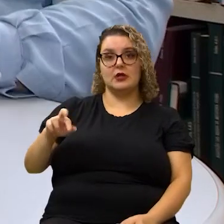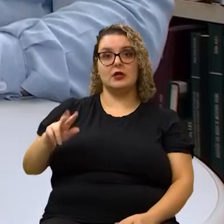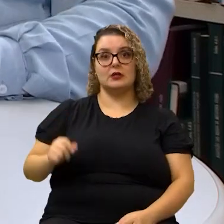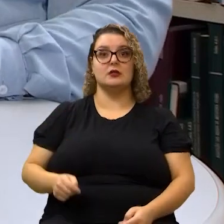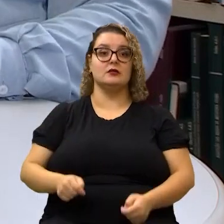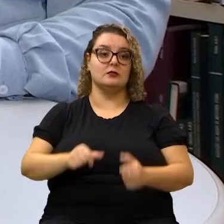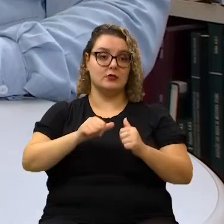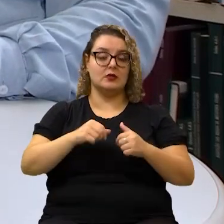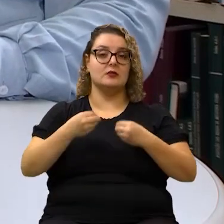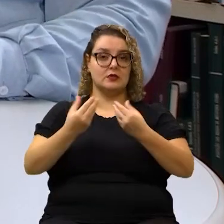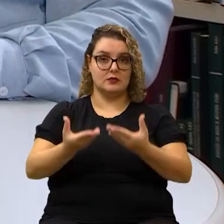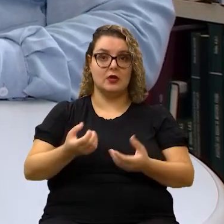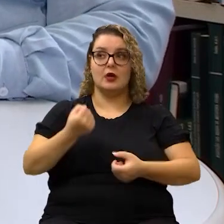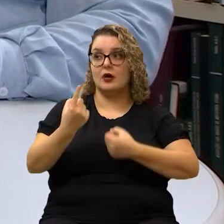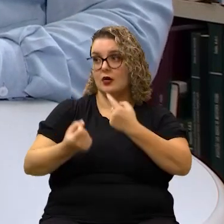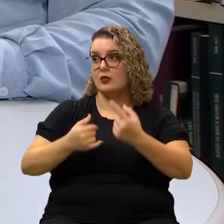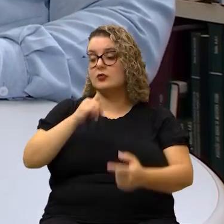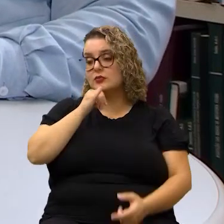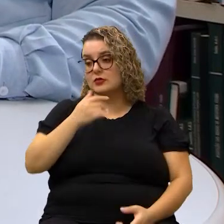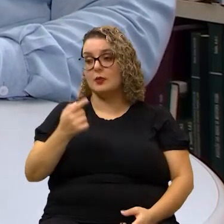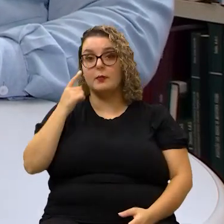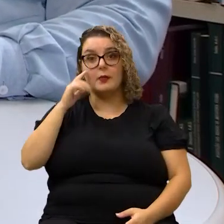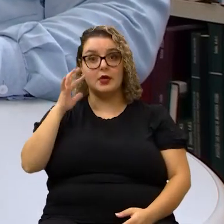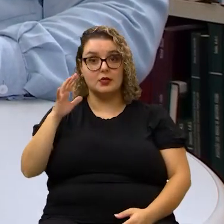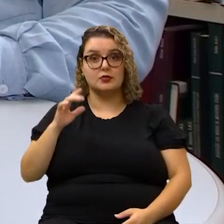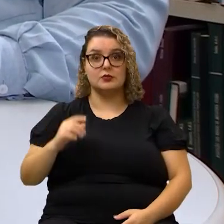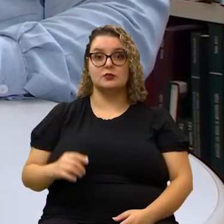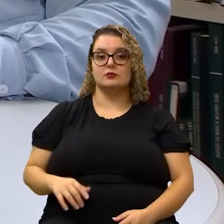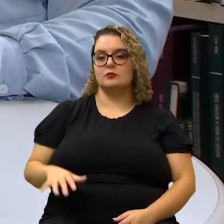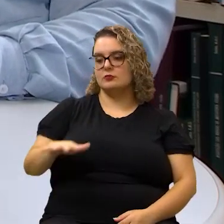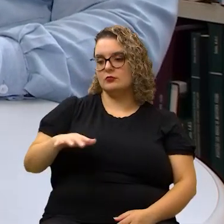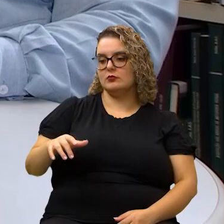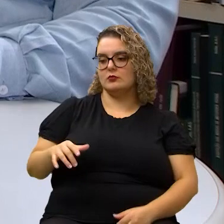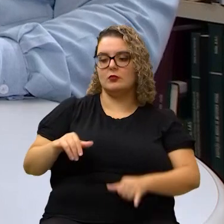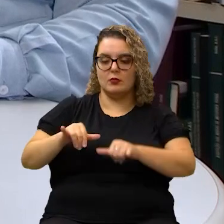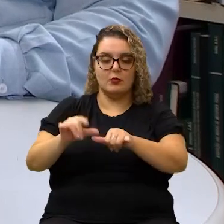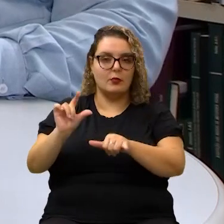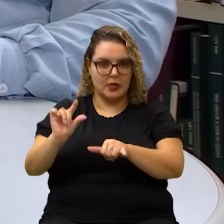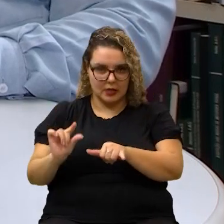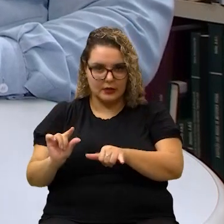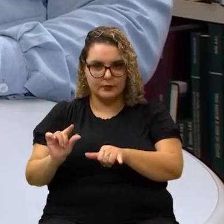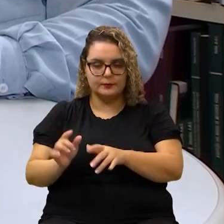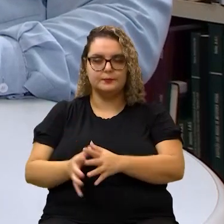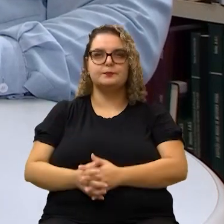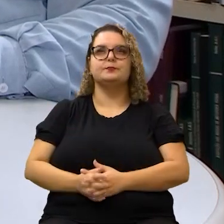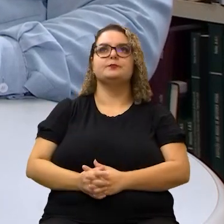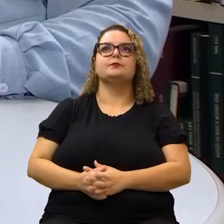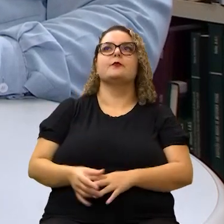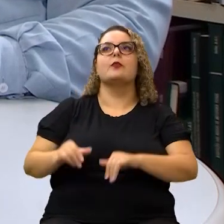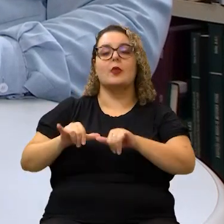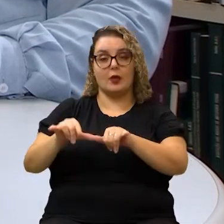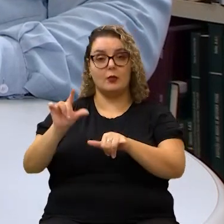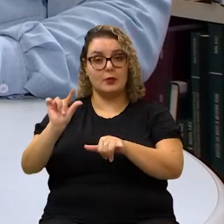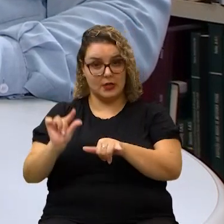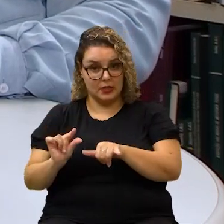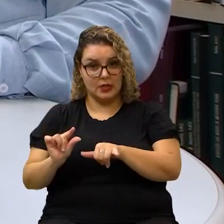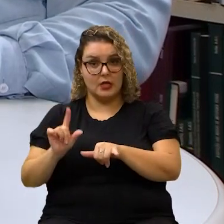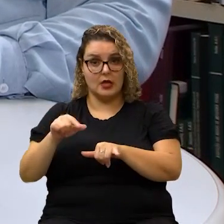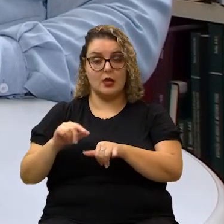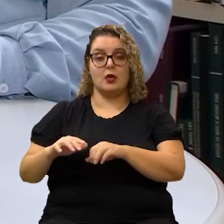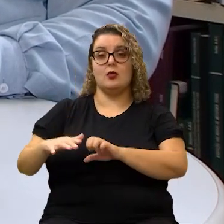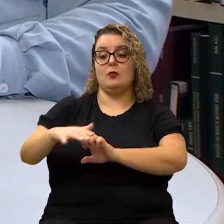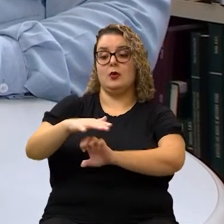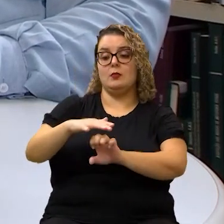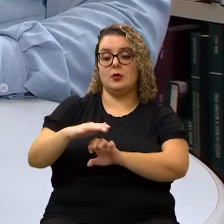de volta benefícios. Vou dar alguns exemplos. Imagina que você tem um pequeno mercado, um mini mercado. Esse mini mercado, ele é